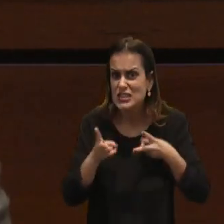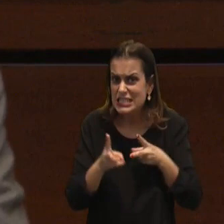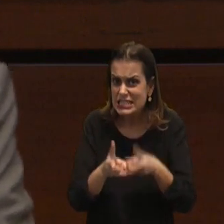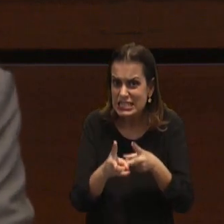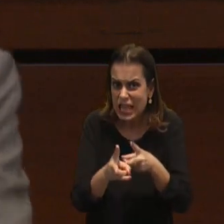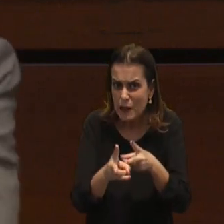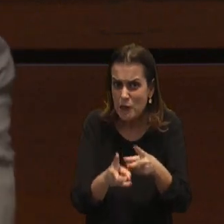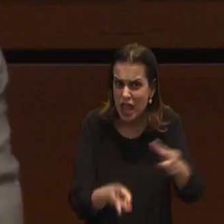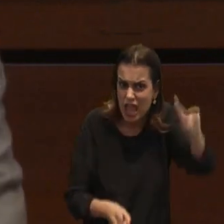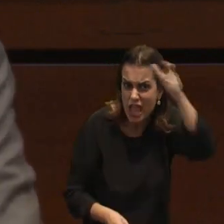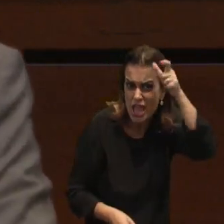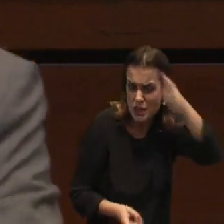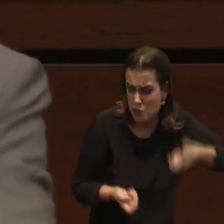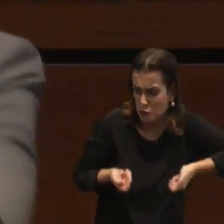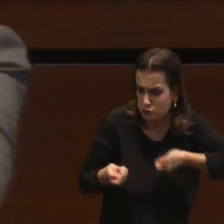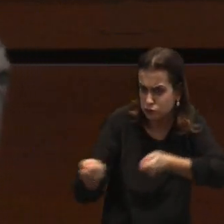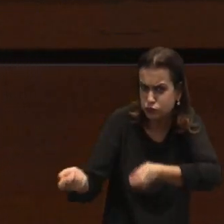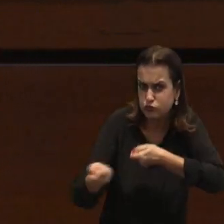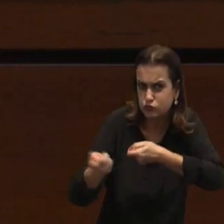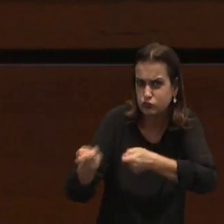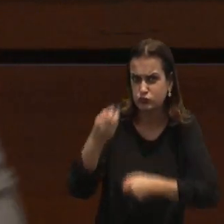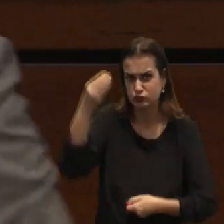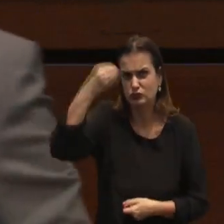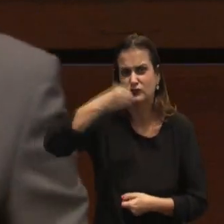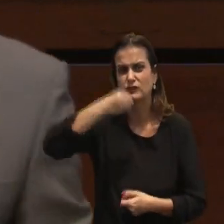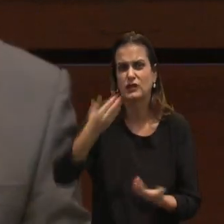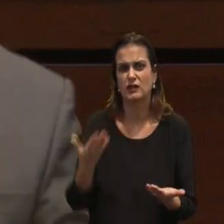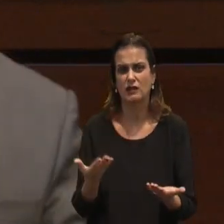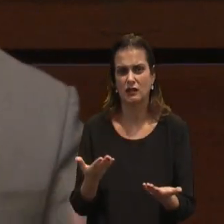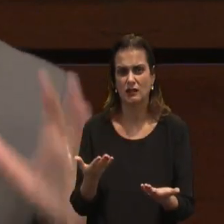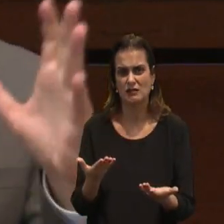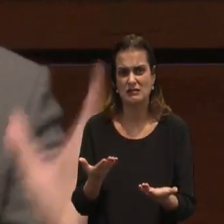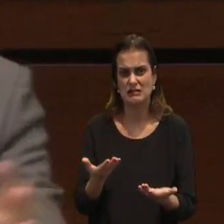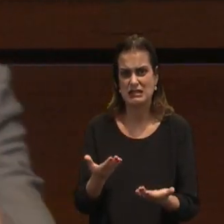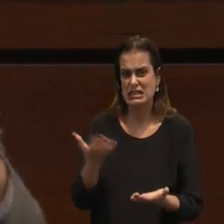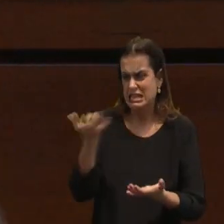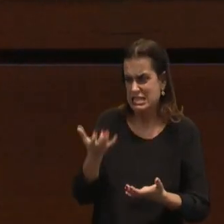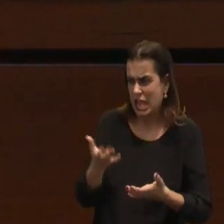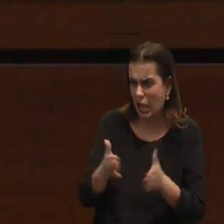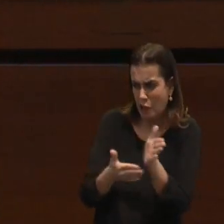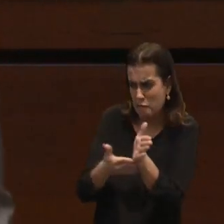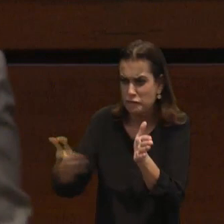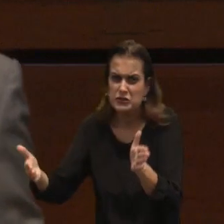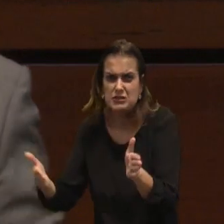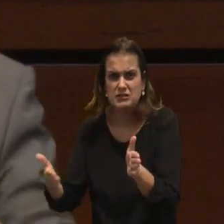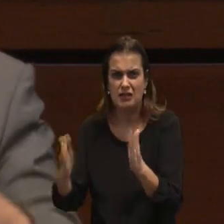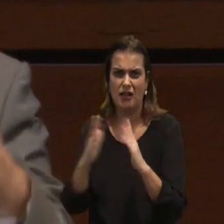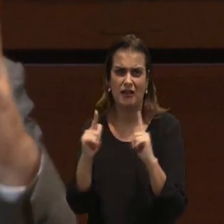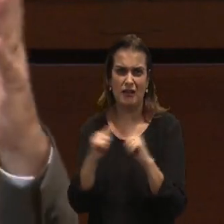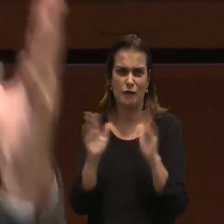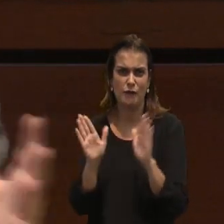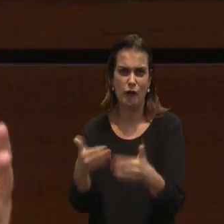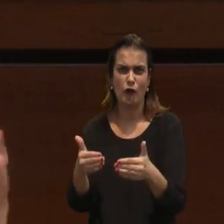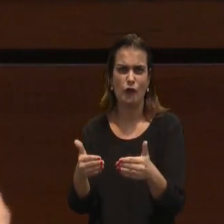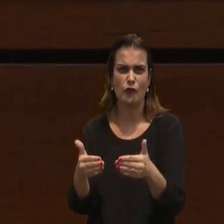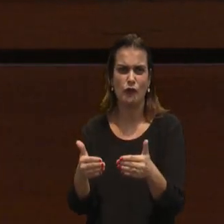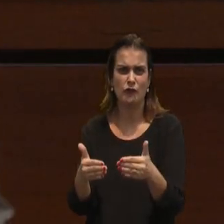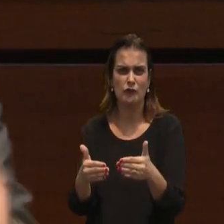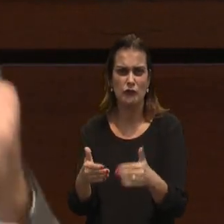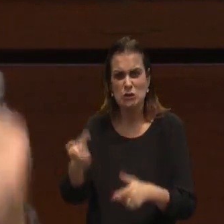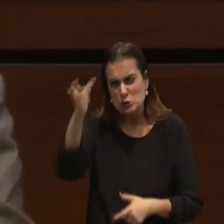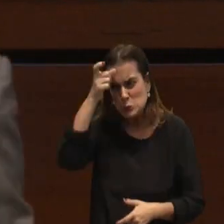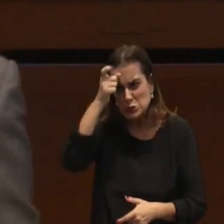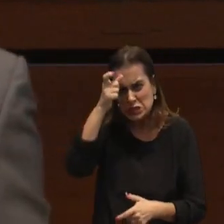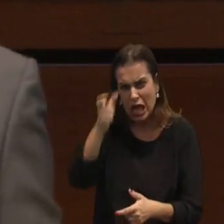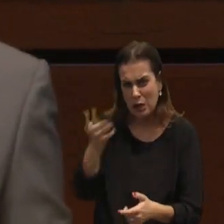alvo da ação do inimigo para enfraquecê-la. Se tirar a igreja da sociedade, se tirarem a igreja da